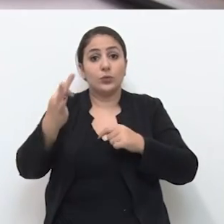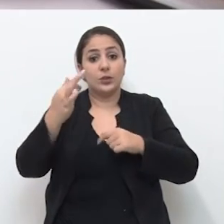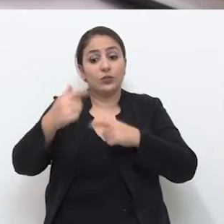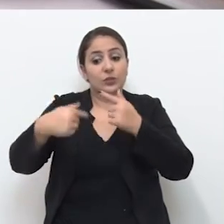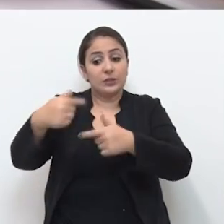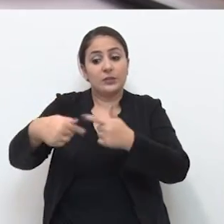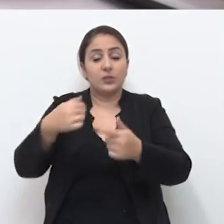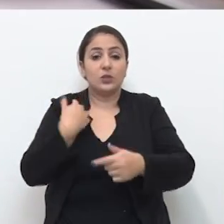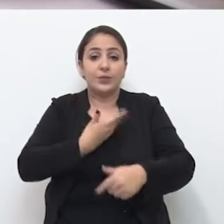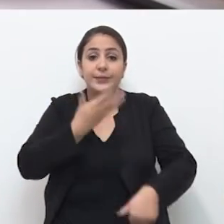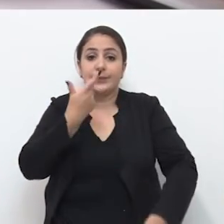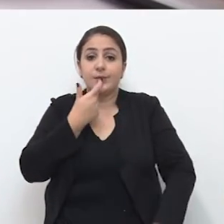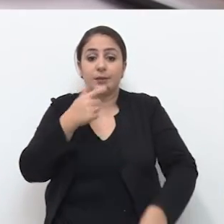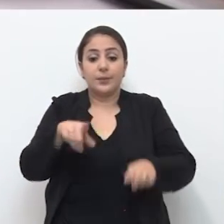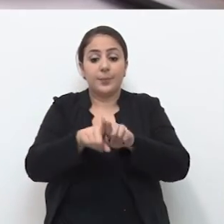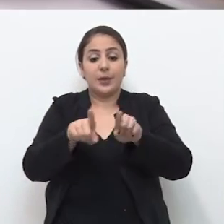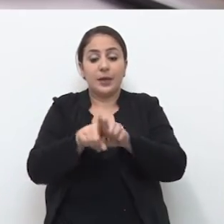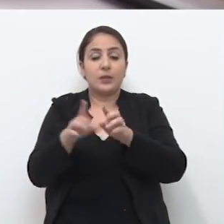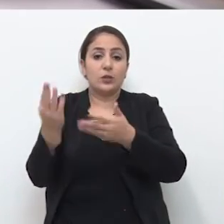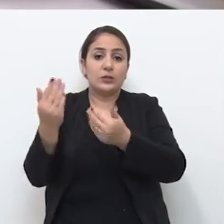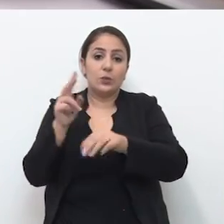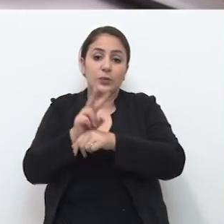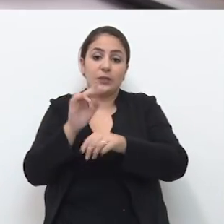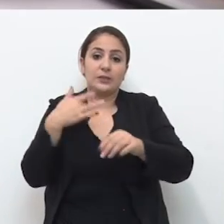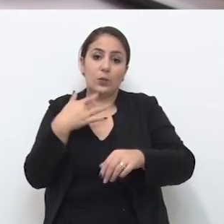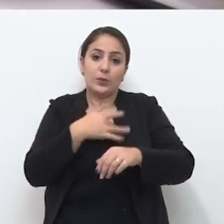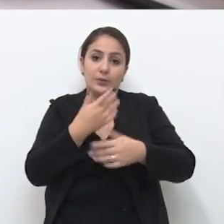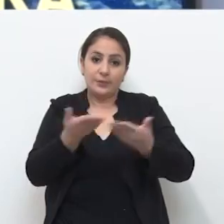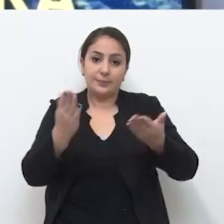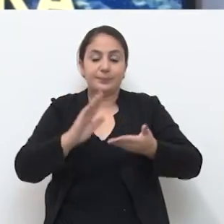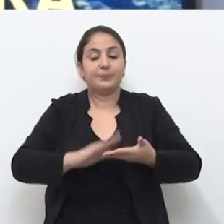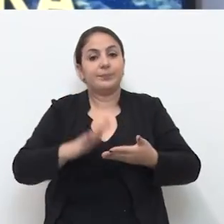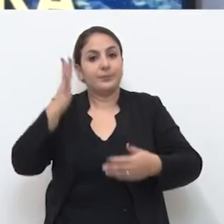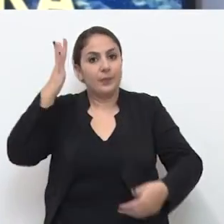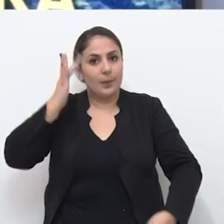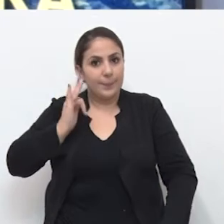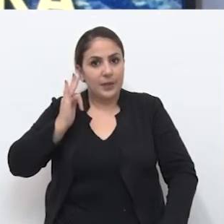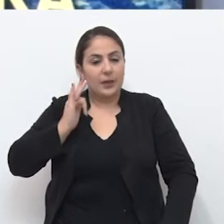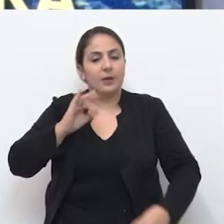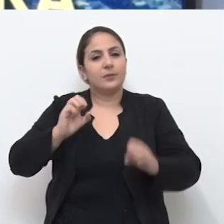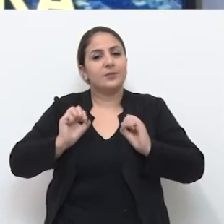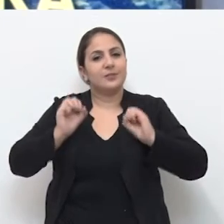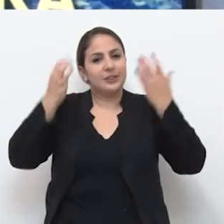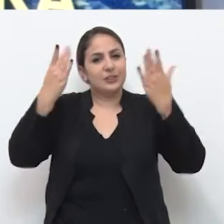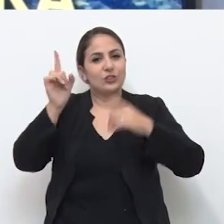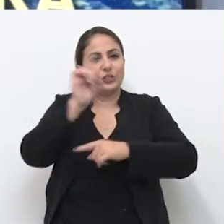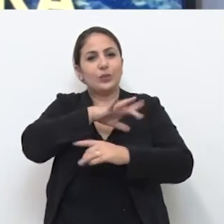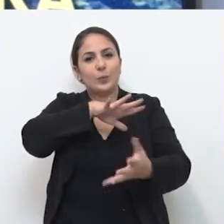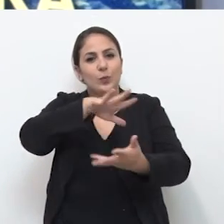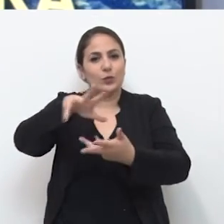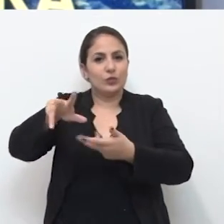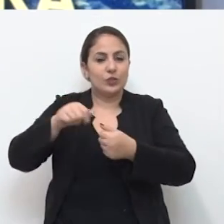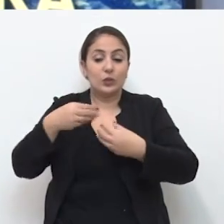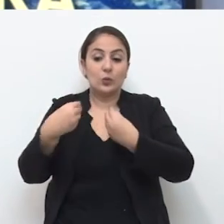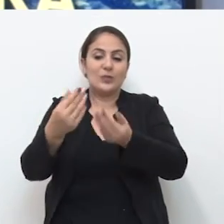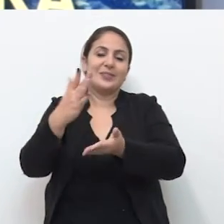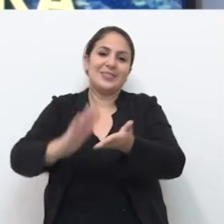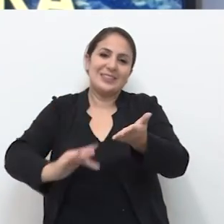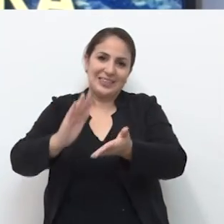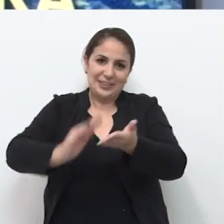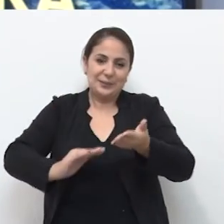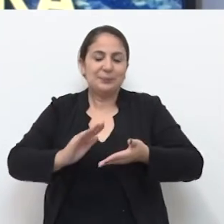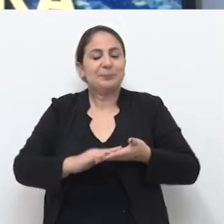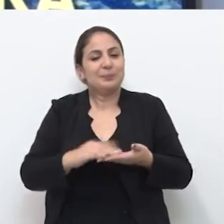futuro das nossas crianças, dos adolescentes, né? Além de preservar a saúde deles. Amanhã é comemorado o Dia Mundial do Doador